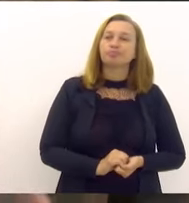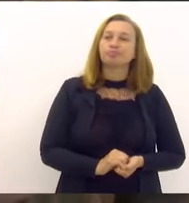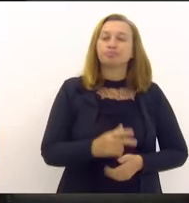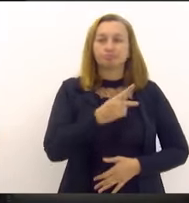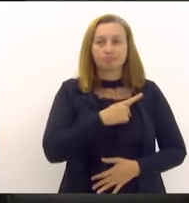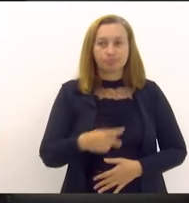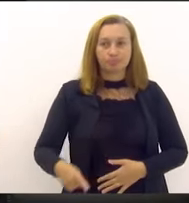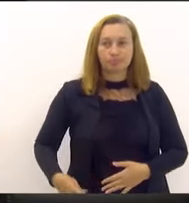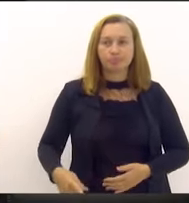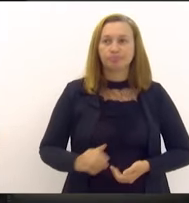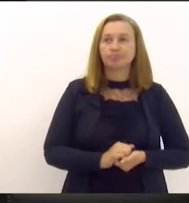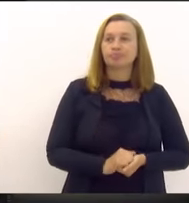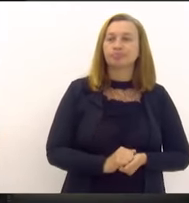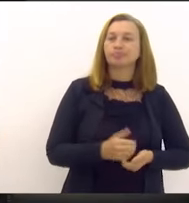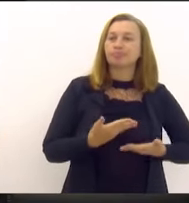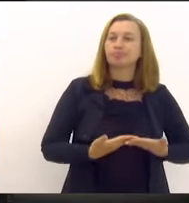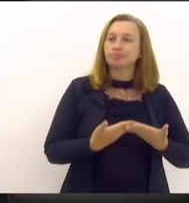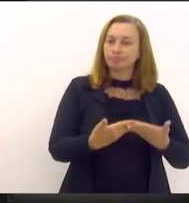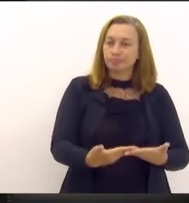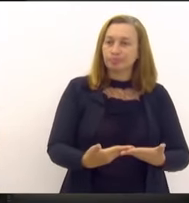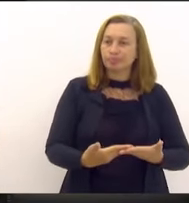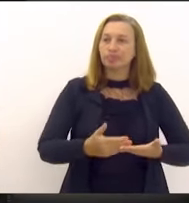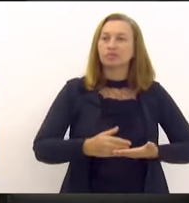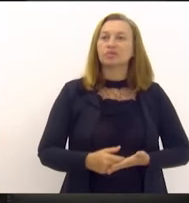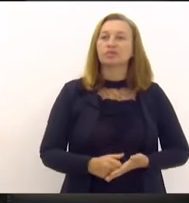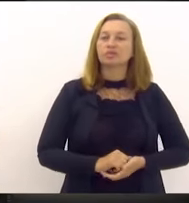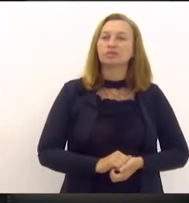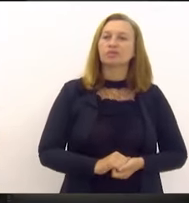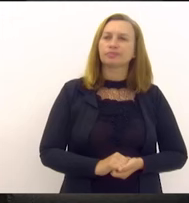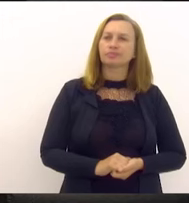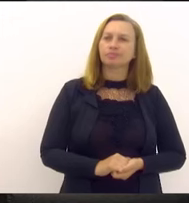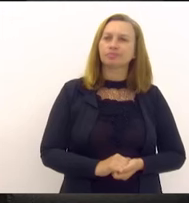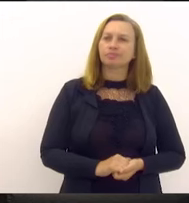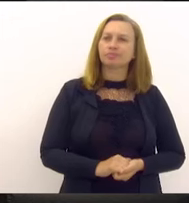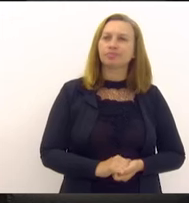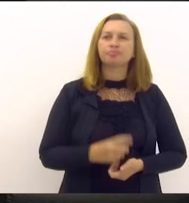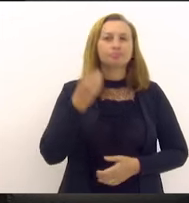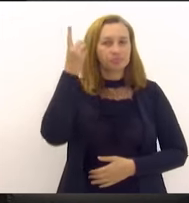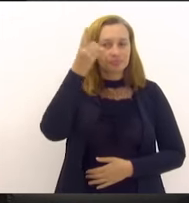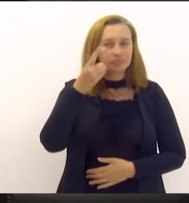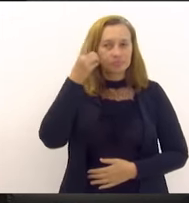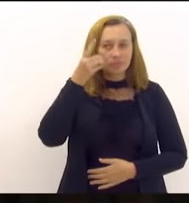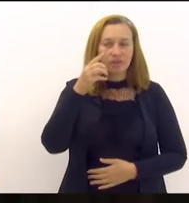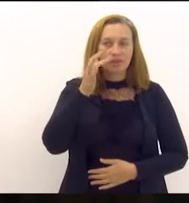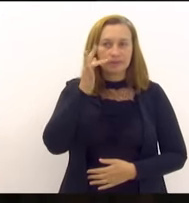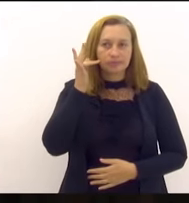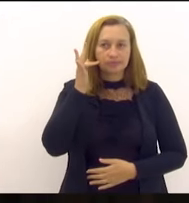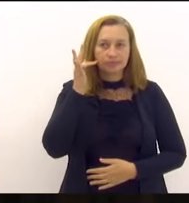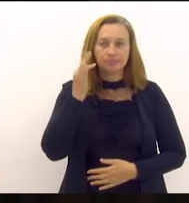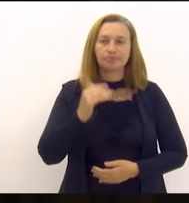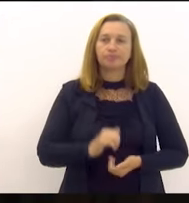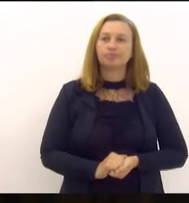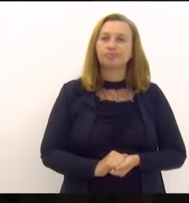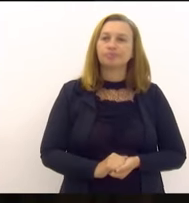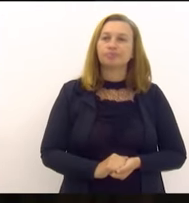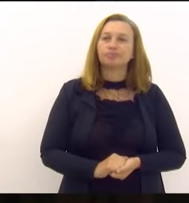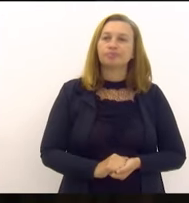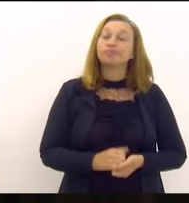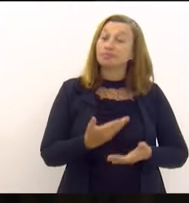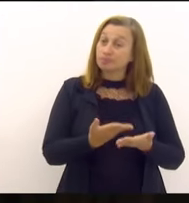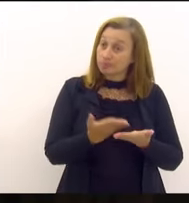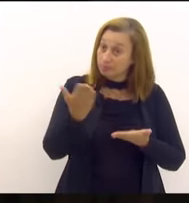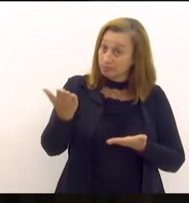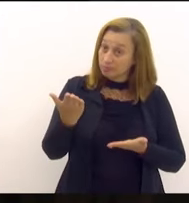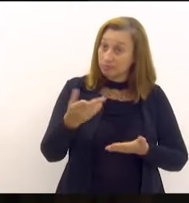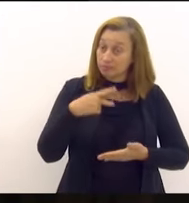Presidente, para encaminhar e sobre o destaque. Deputado Serafini, tem um requerimento de Vossa Excelência que vai fazer de forma